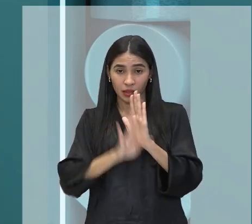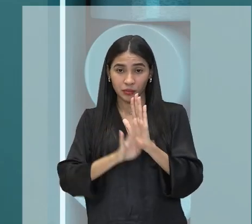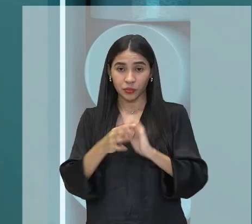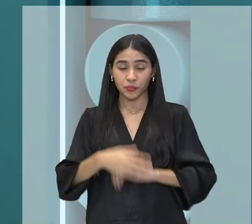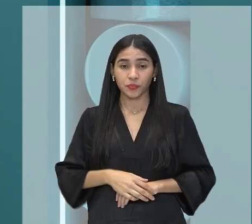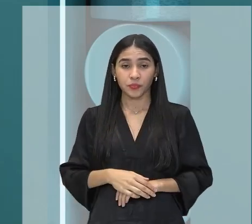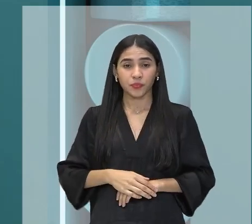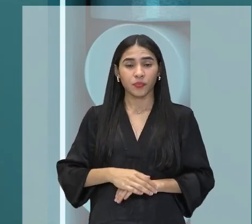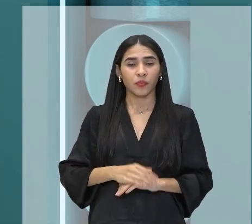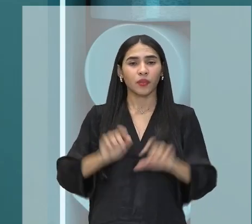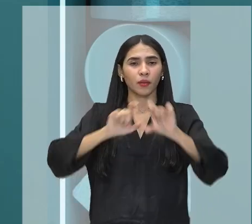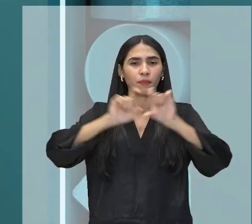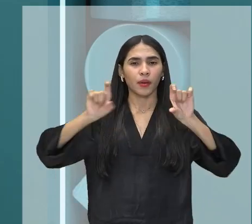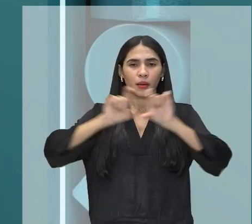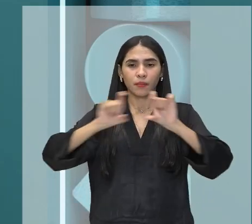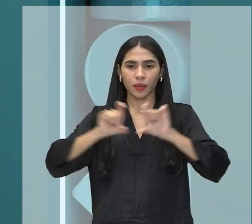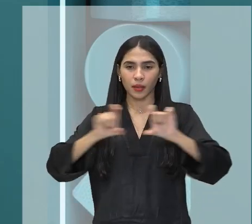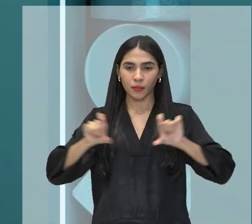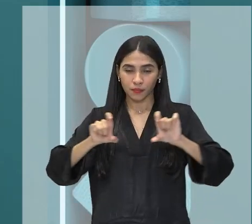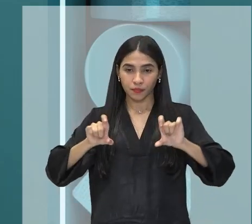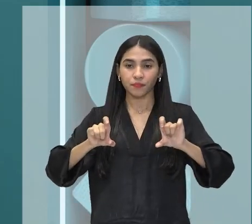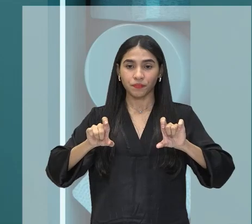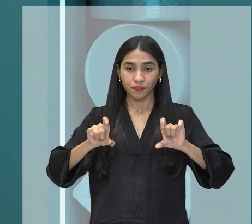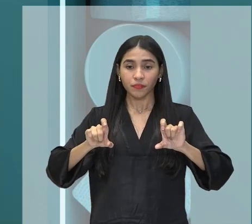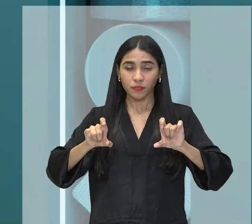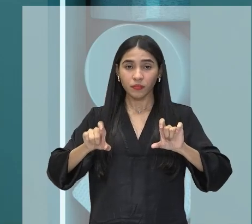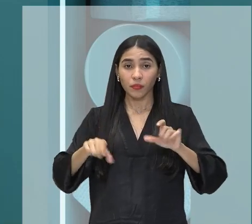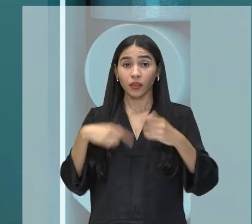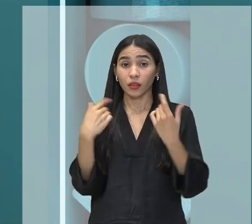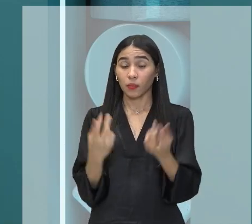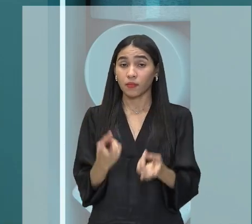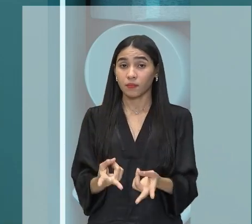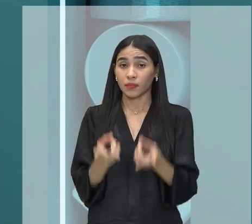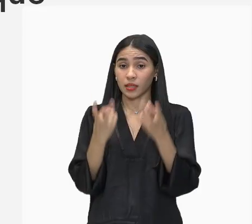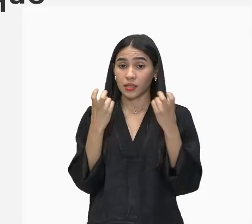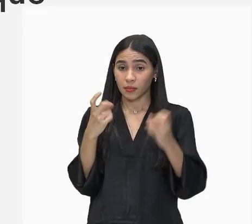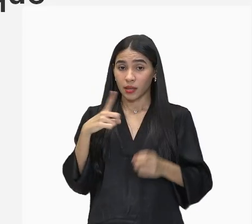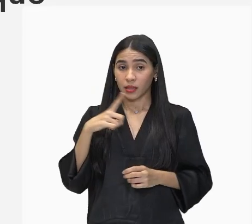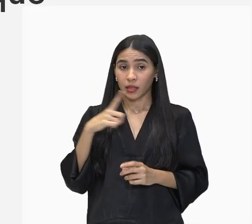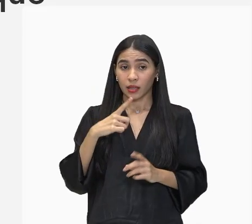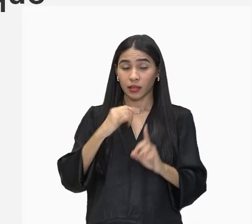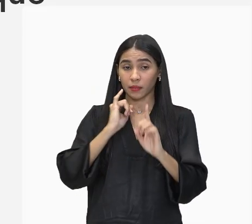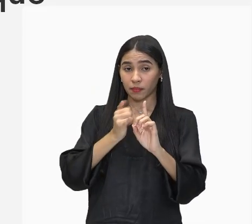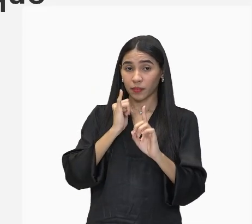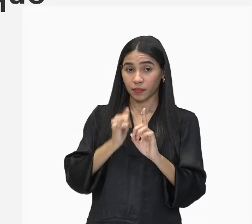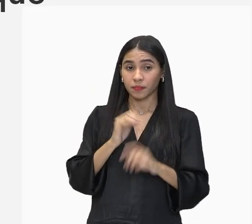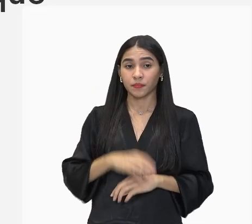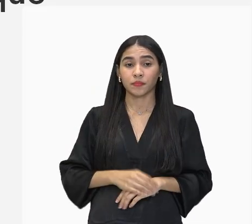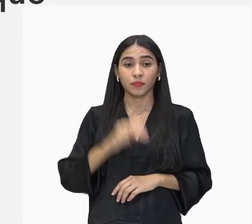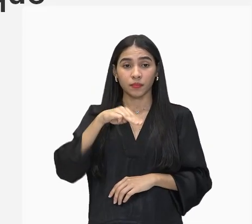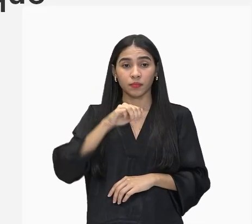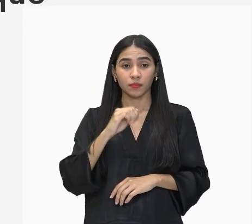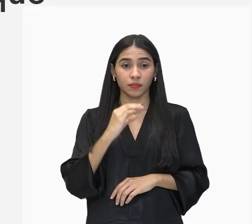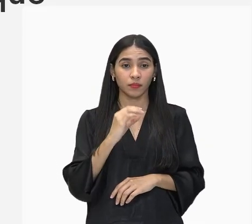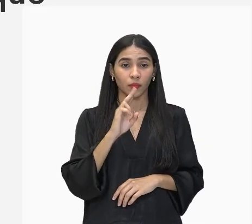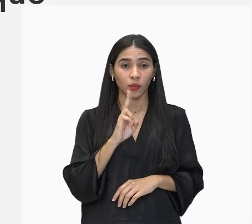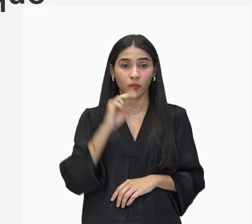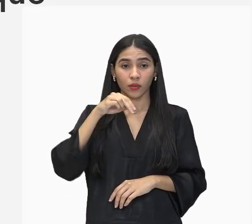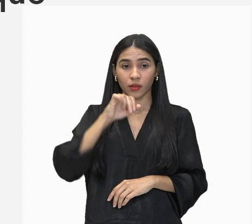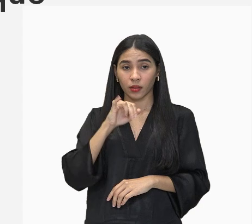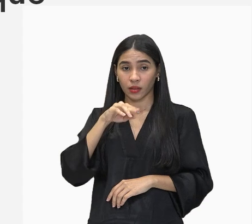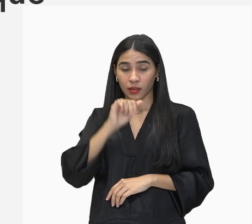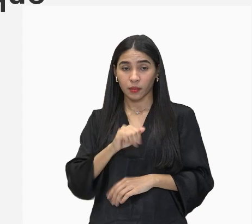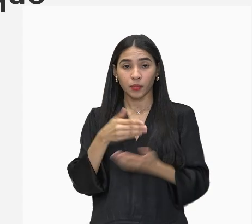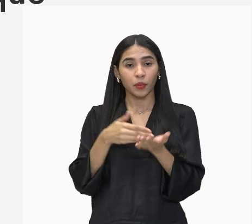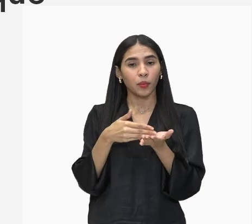nas primeiras frases, nos primeiros parágrafos, e observem que nós temos o discurso direto já aí neste início.